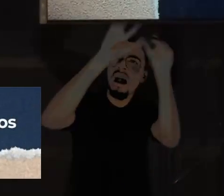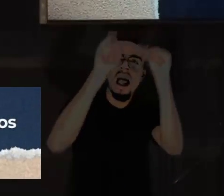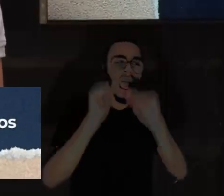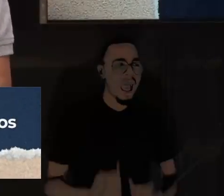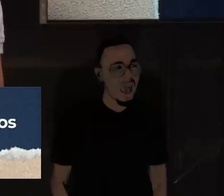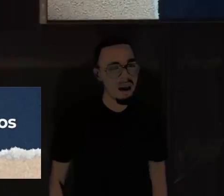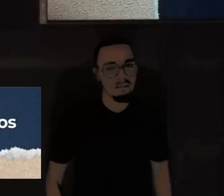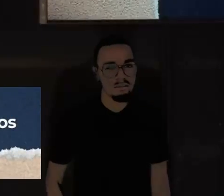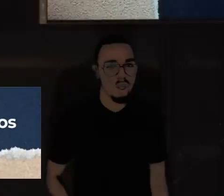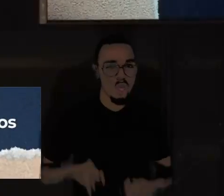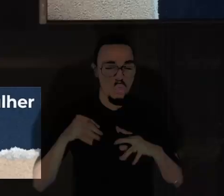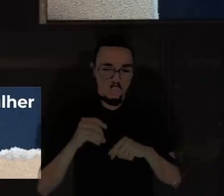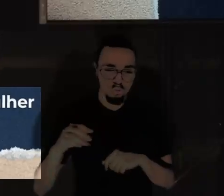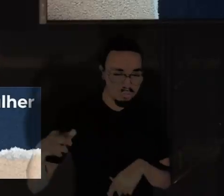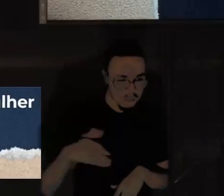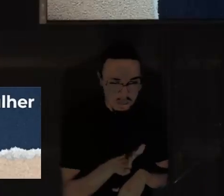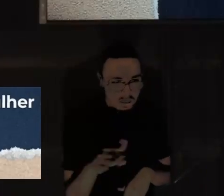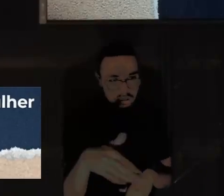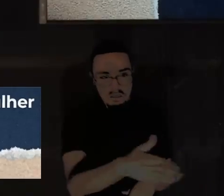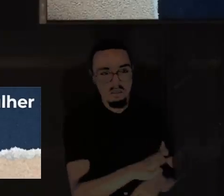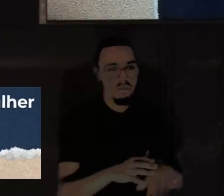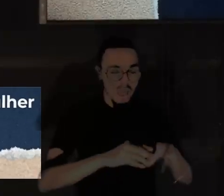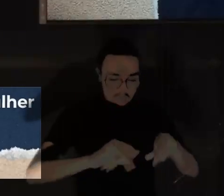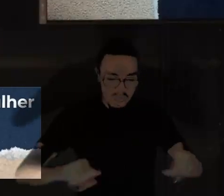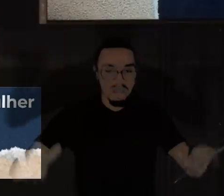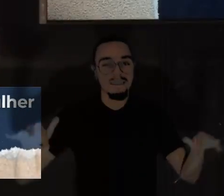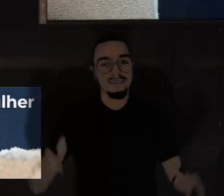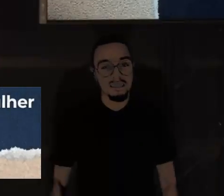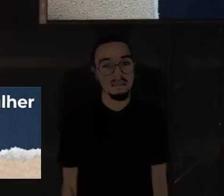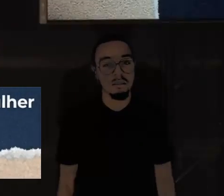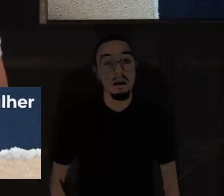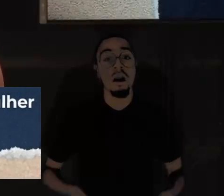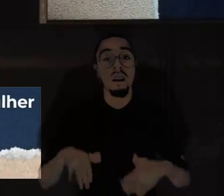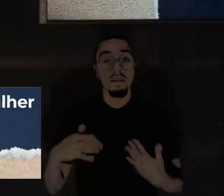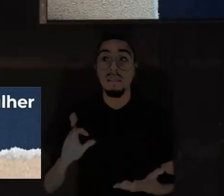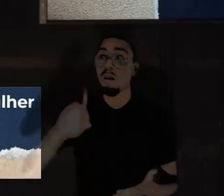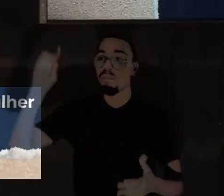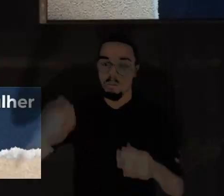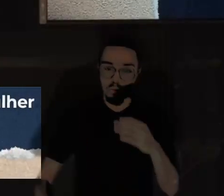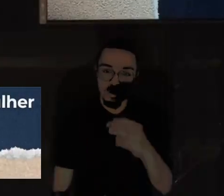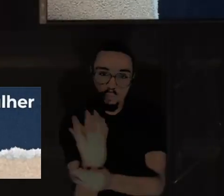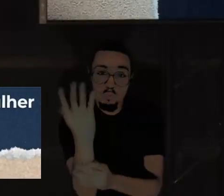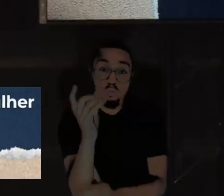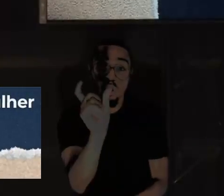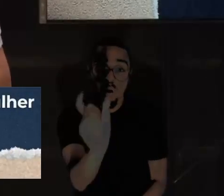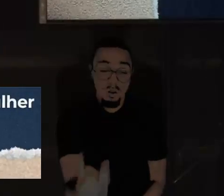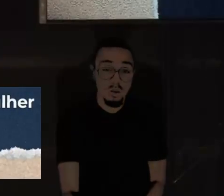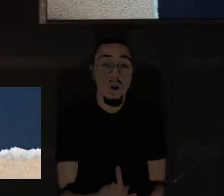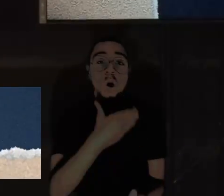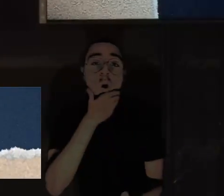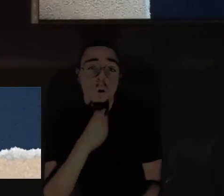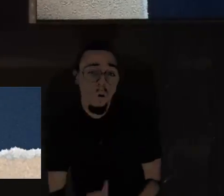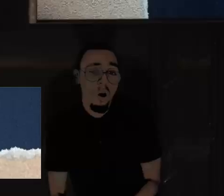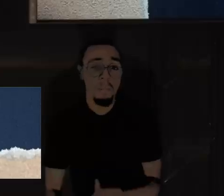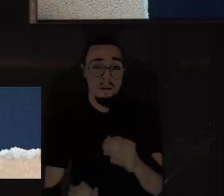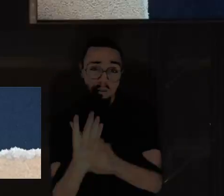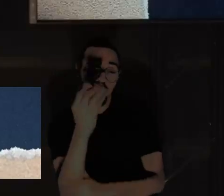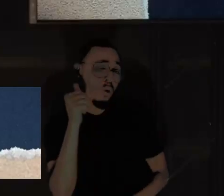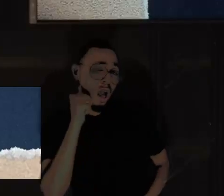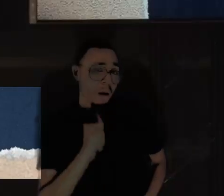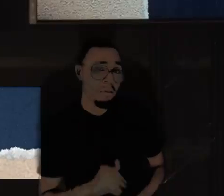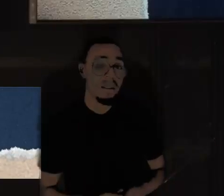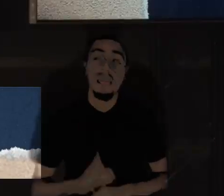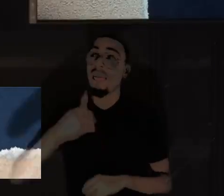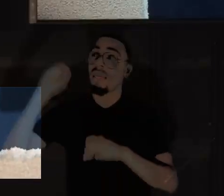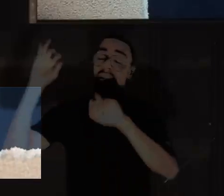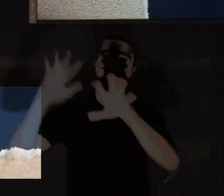rente ao chão. Criou Deus o homem à sua imagem, a imagem de Deus o criou. O homem e mulher os criou, Deus os abençoou,